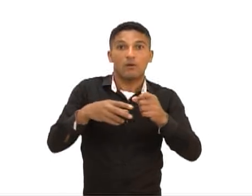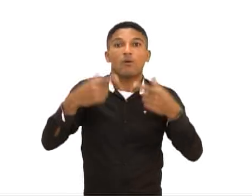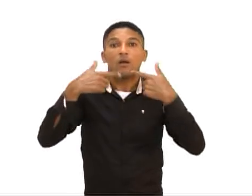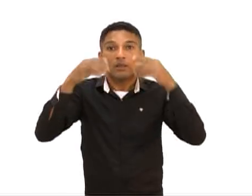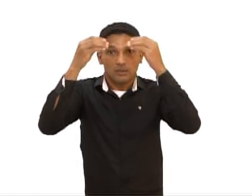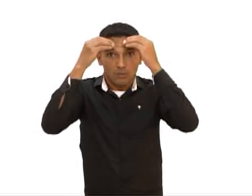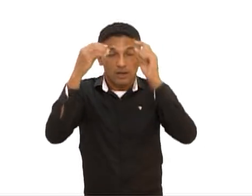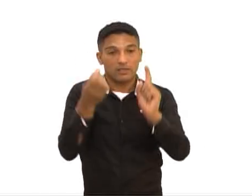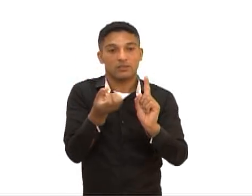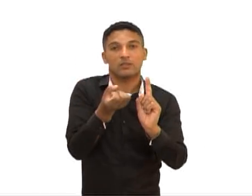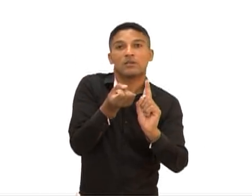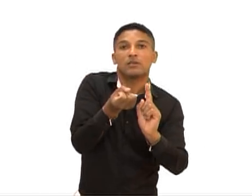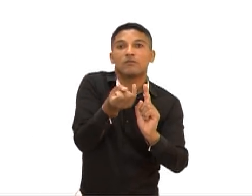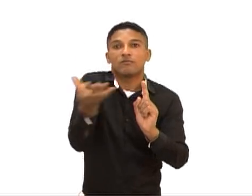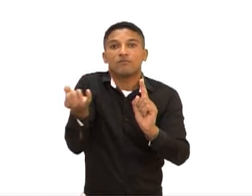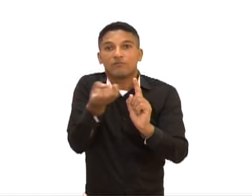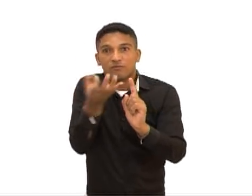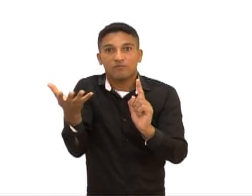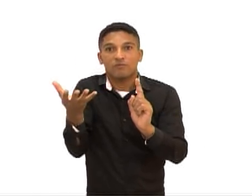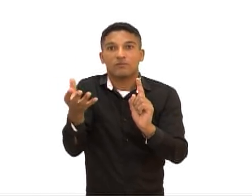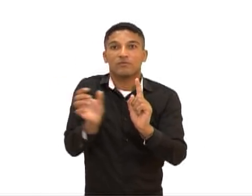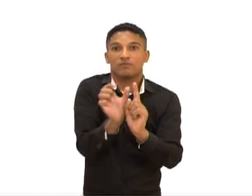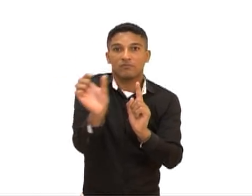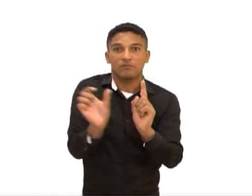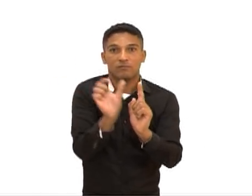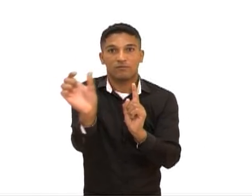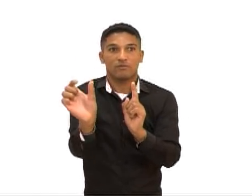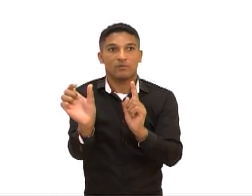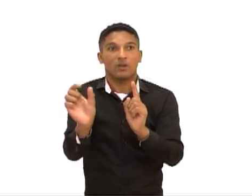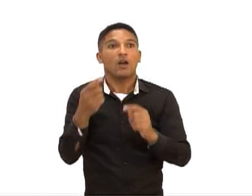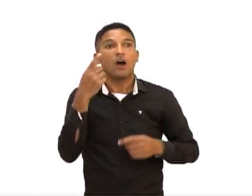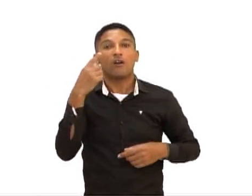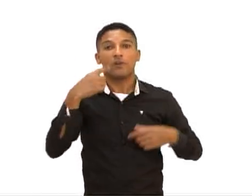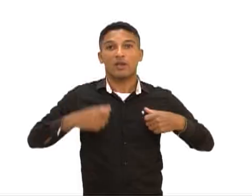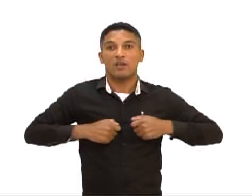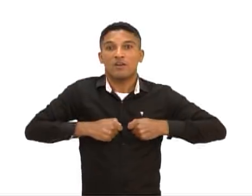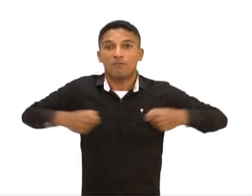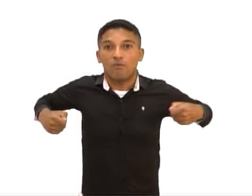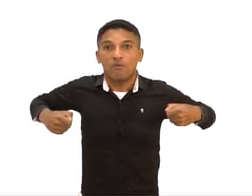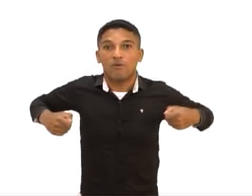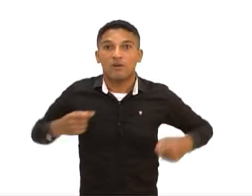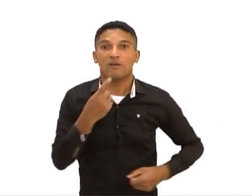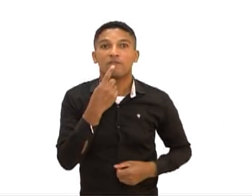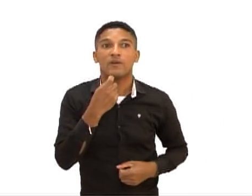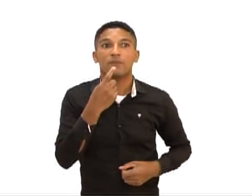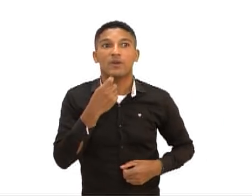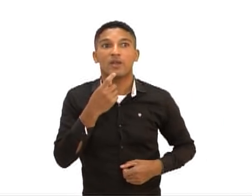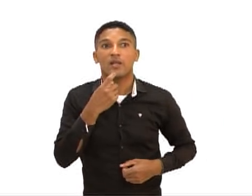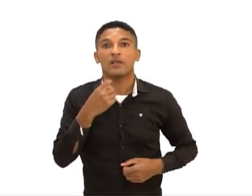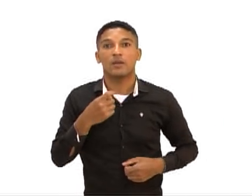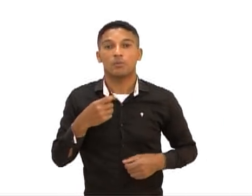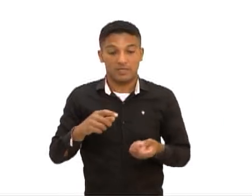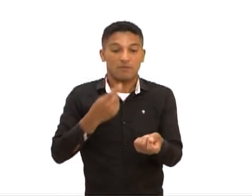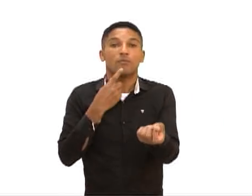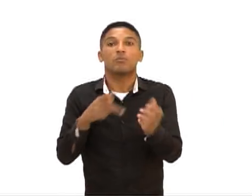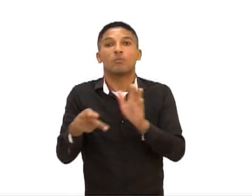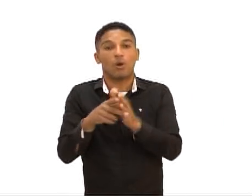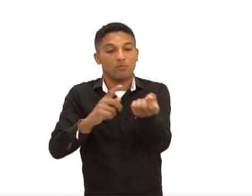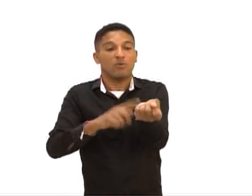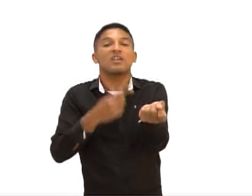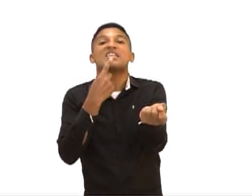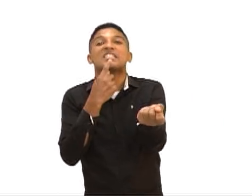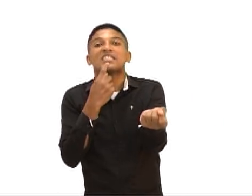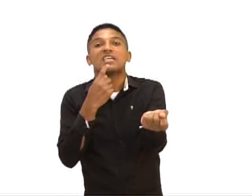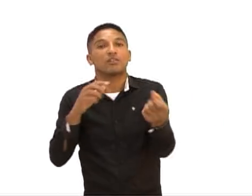observem ali. O rapaz está usando uma camiseta vermelha, né? Vermelha é uma cor que remete ao sangue,